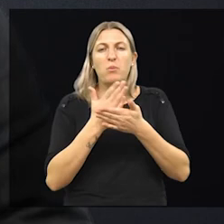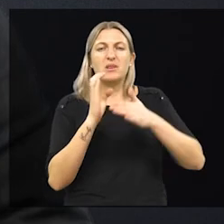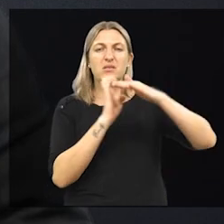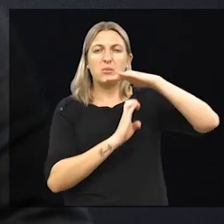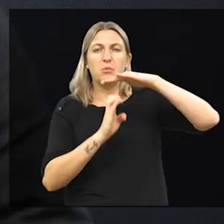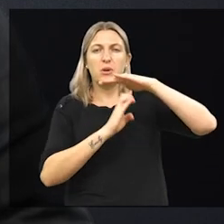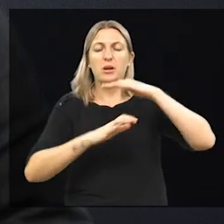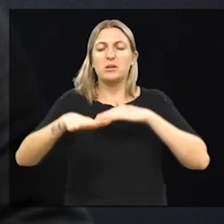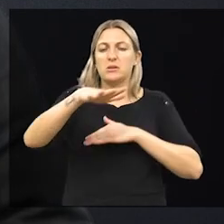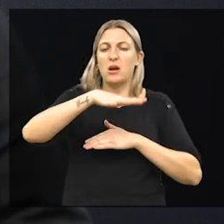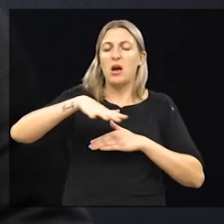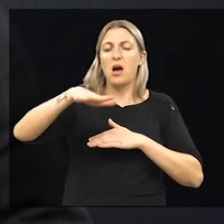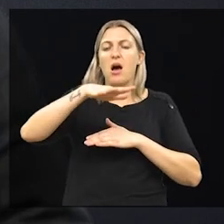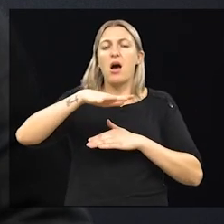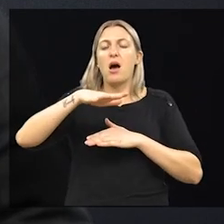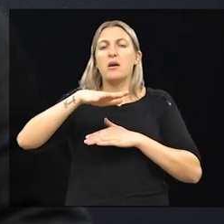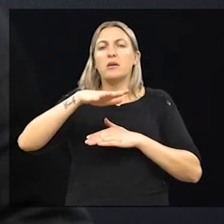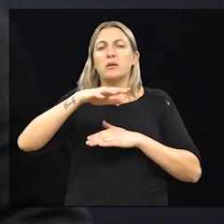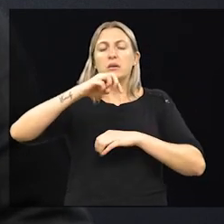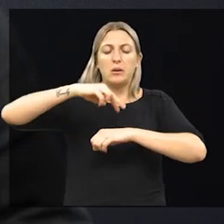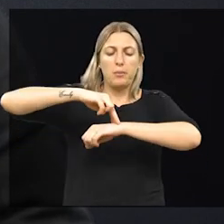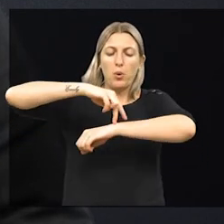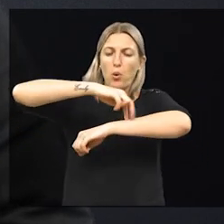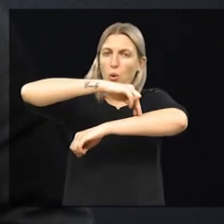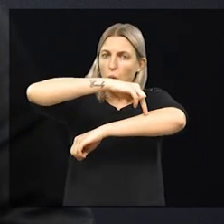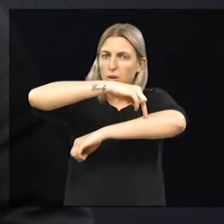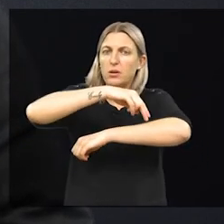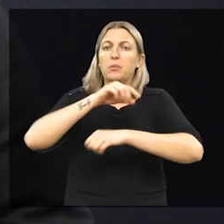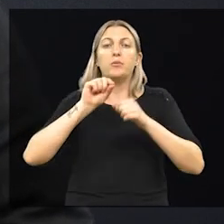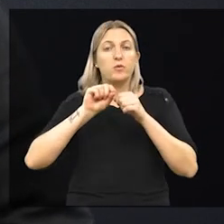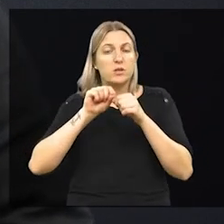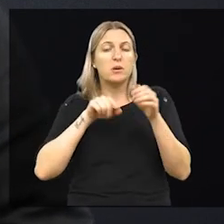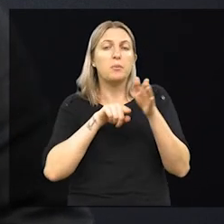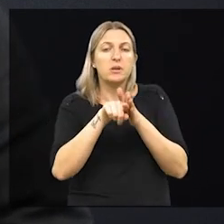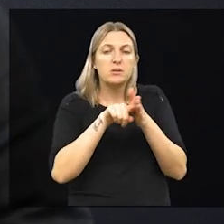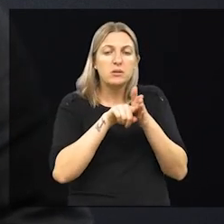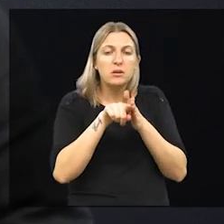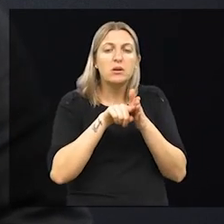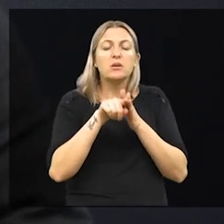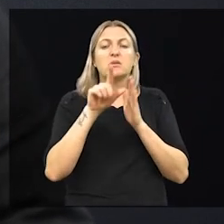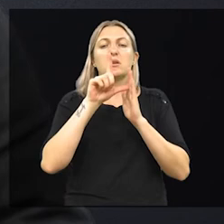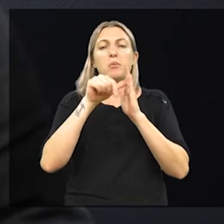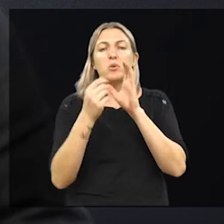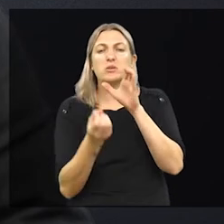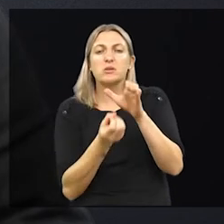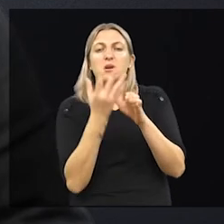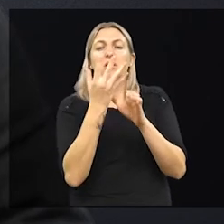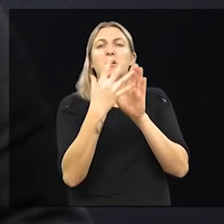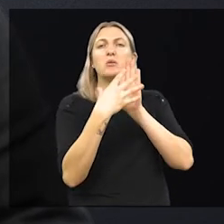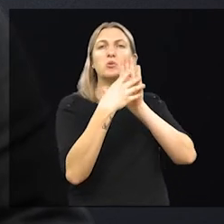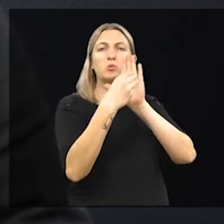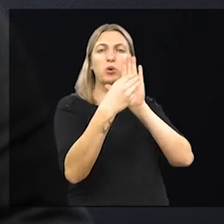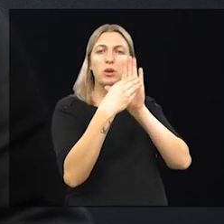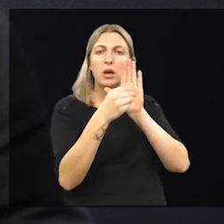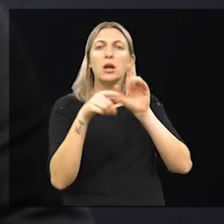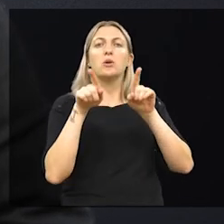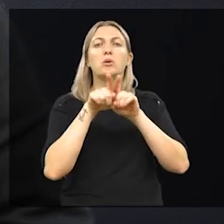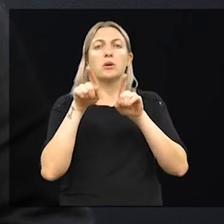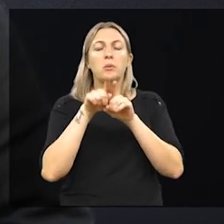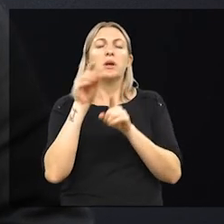coletar os primeiros dados depois é foi criado o modelo este modelo foi testado também